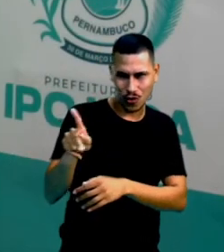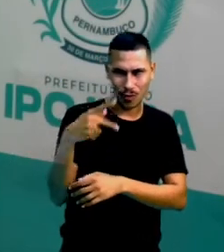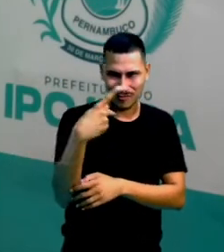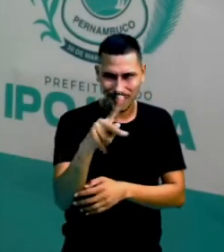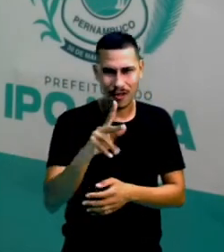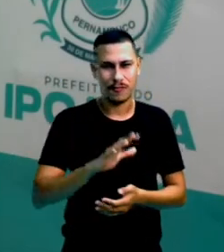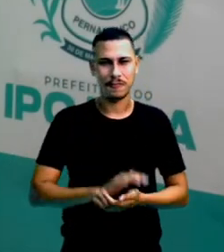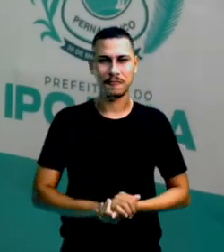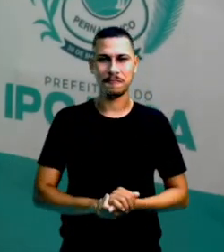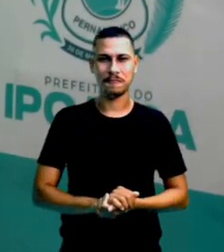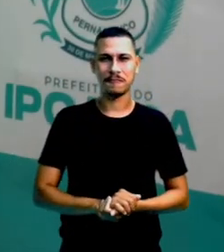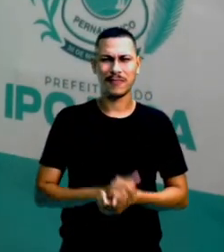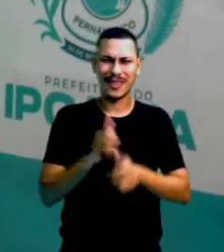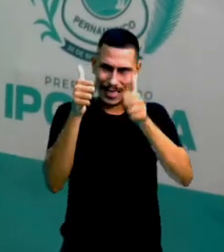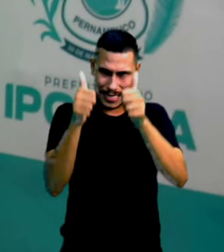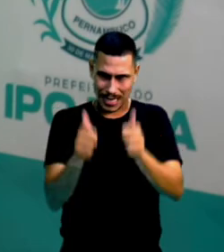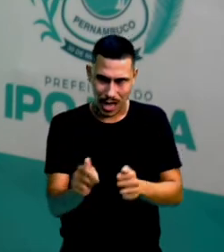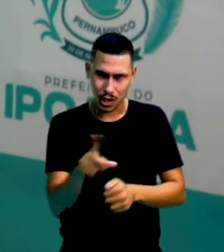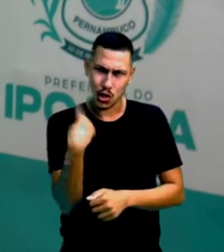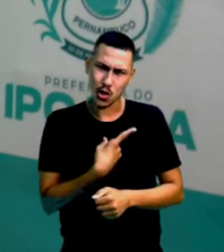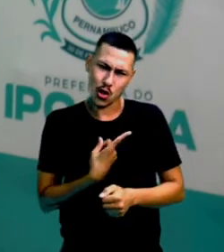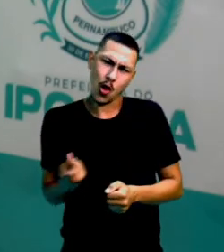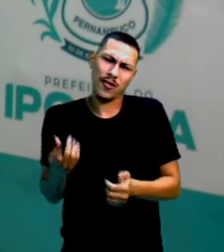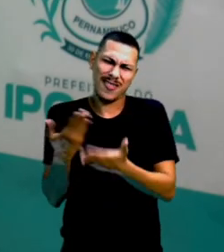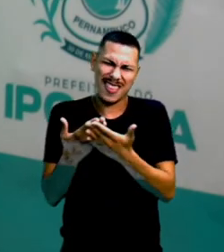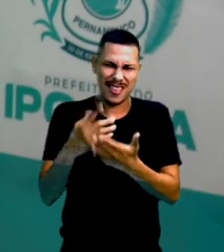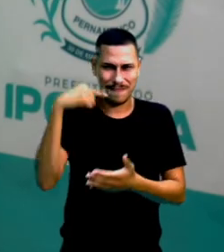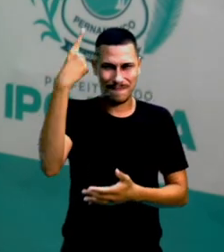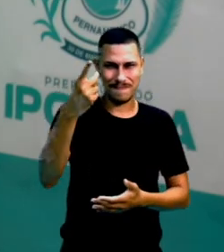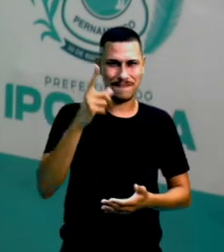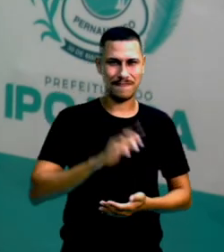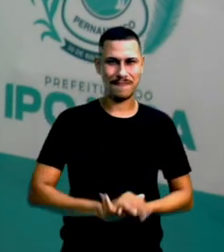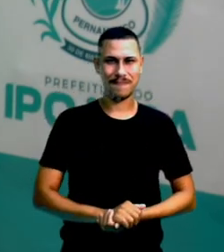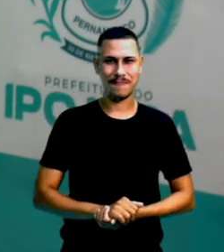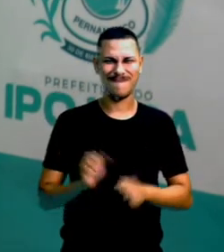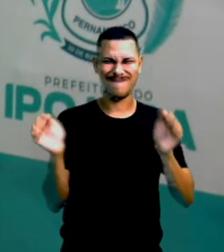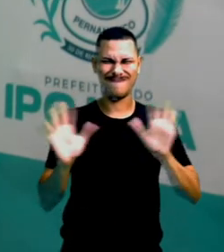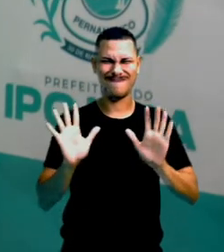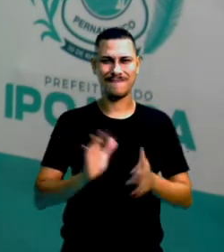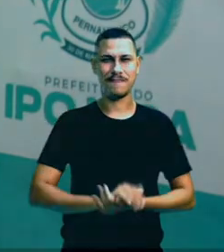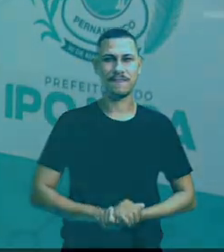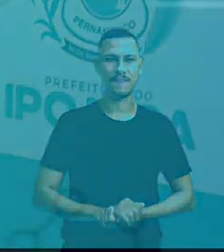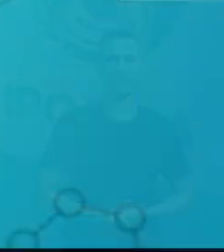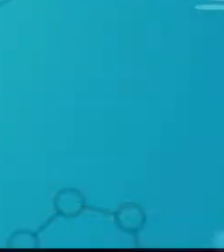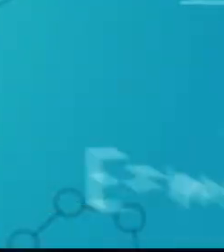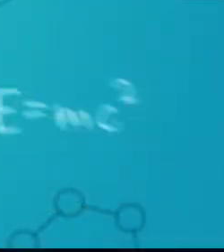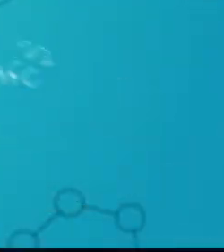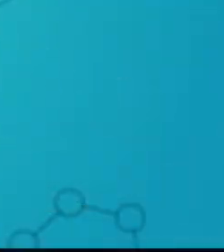seu professor, para a sua professora de artes, e a gente se vê na próxima aula. Tchau, pessoal!